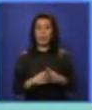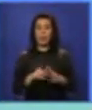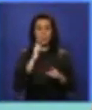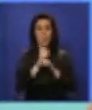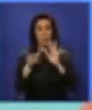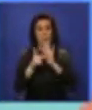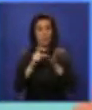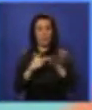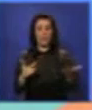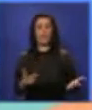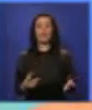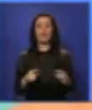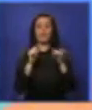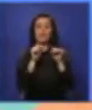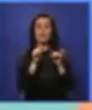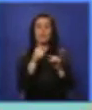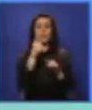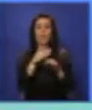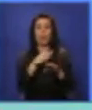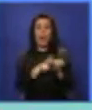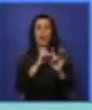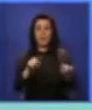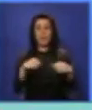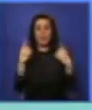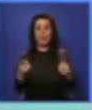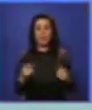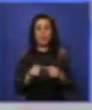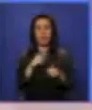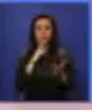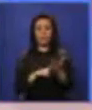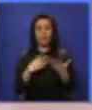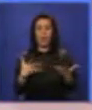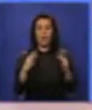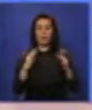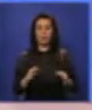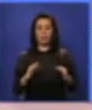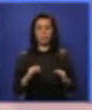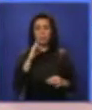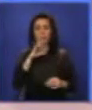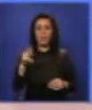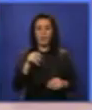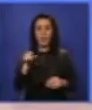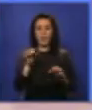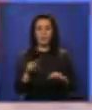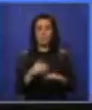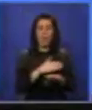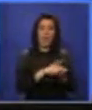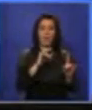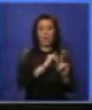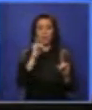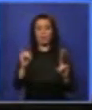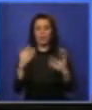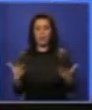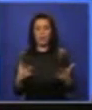esta mesma técnica. Isso. Ora, temos aqui um antes e um depois e esta é a dentição... Da Carla. Exatamente. O que está